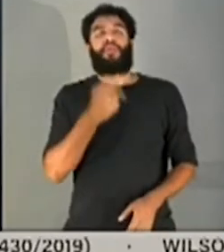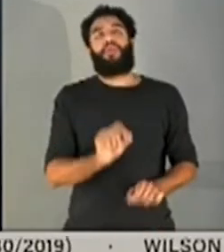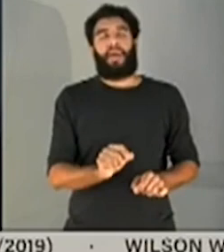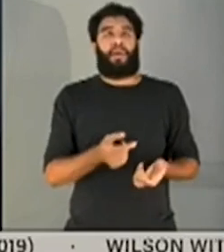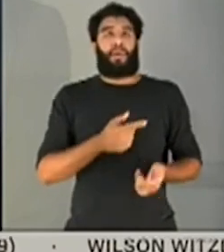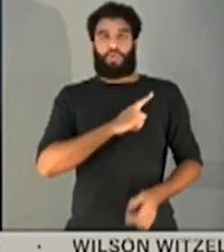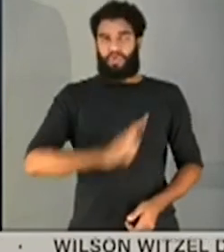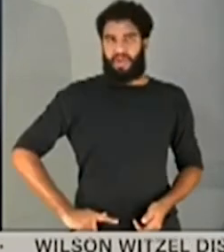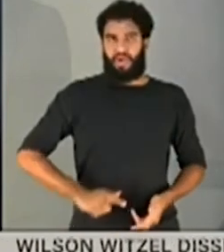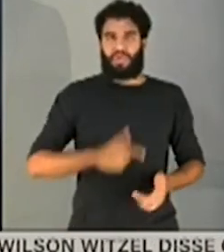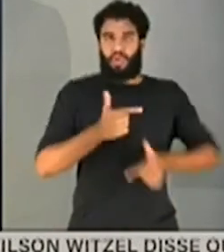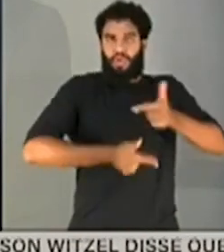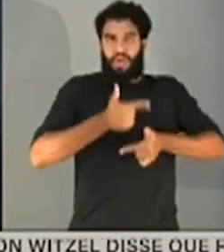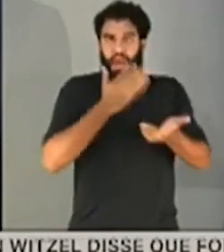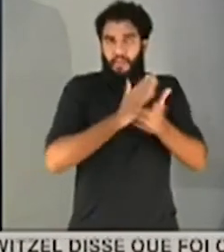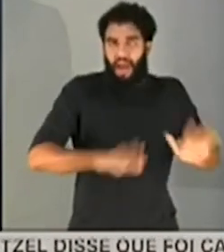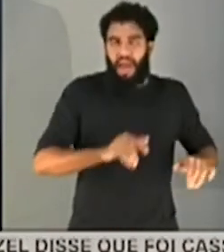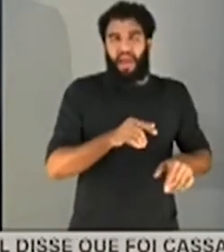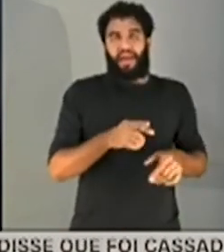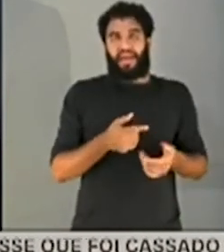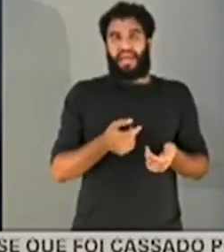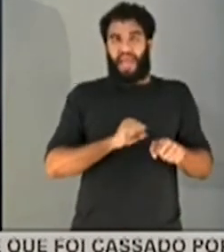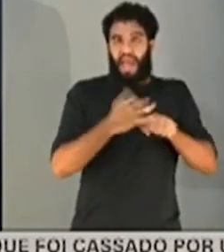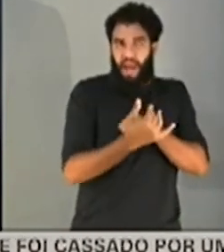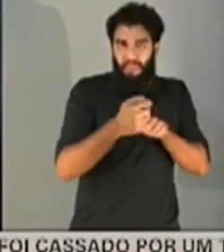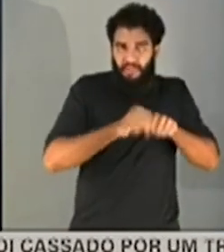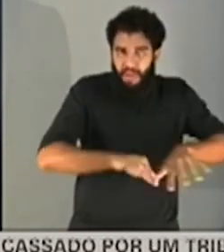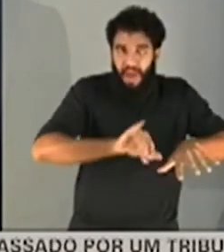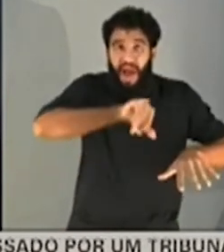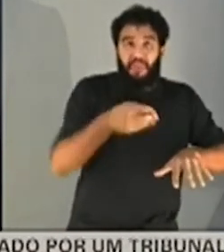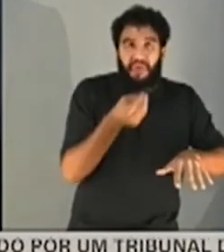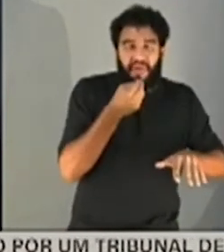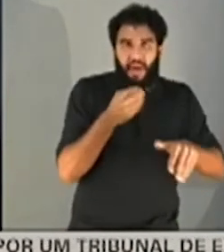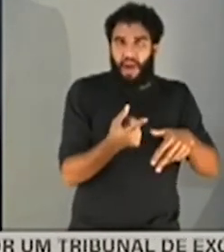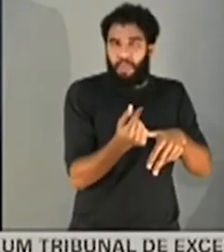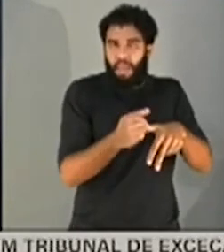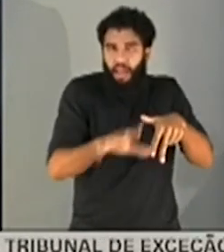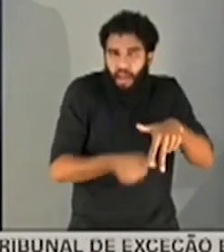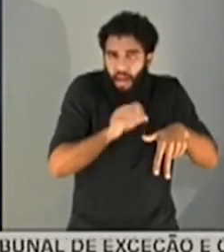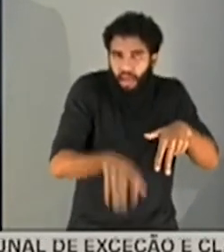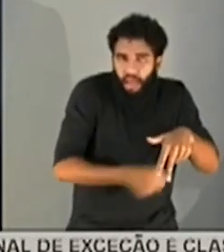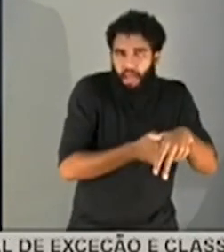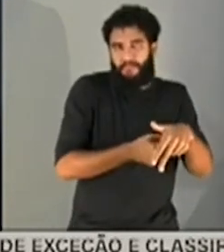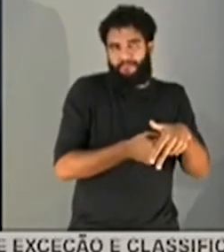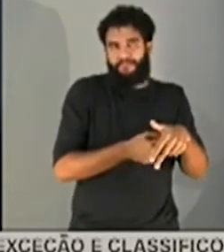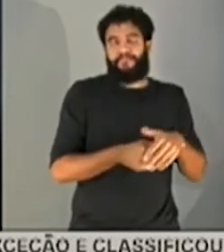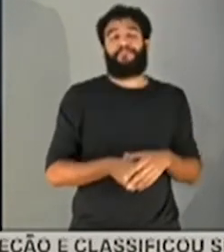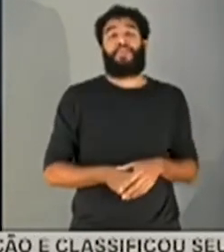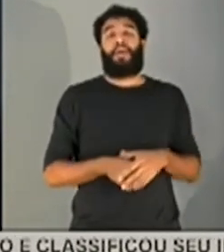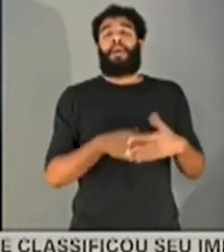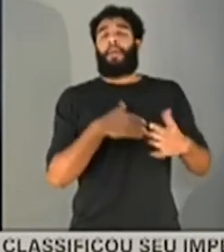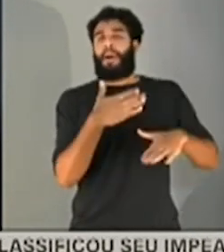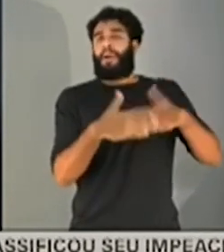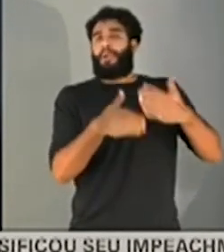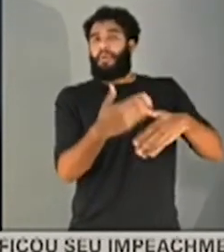iriam aproveitar a pandemia para roubar. Essa narrativa, ela foi avançando e nós vimos o